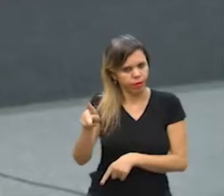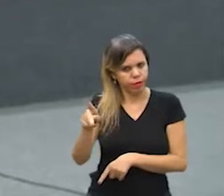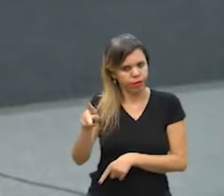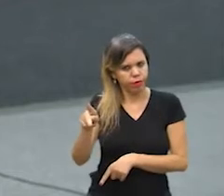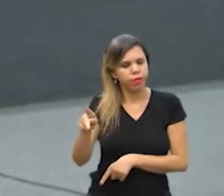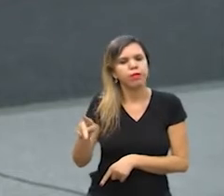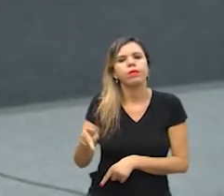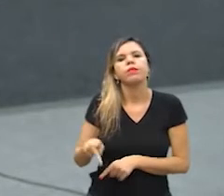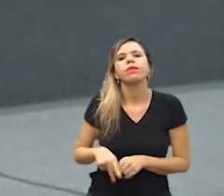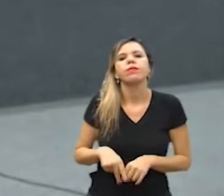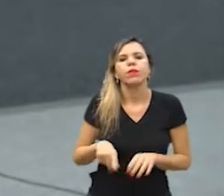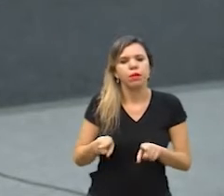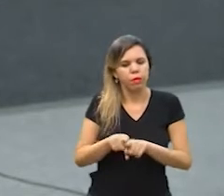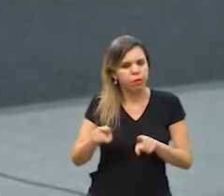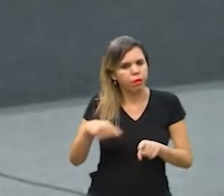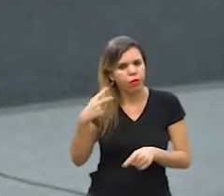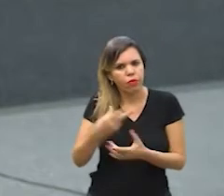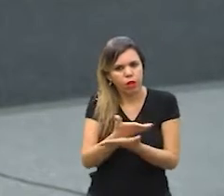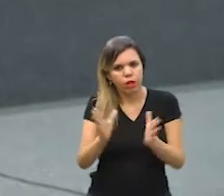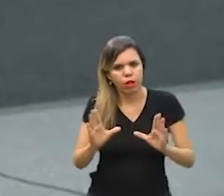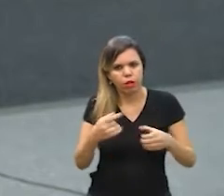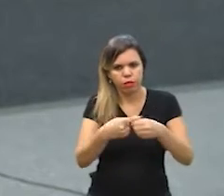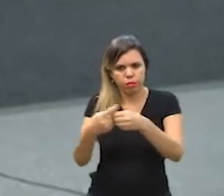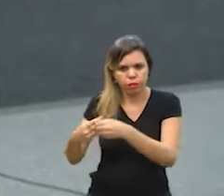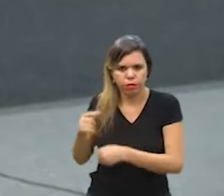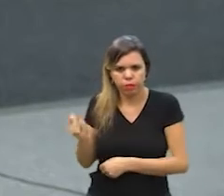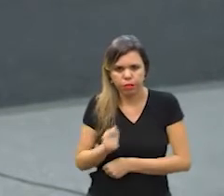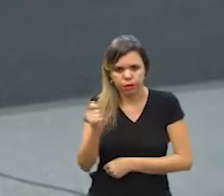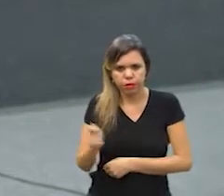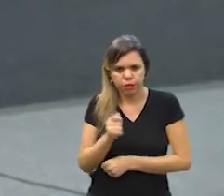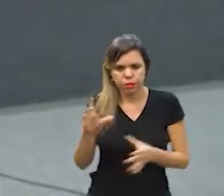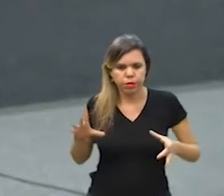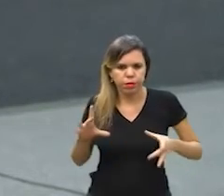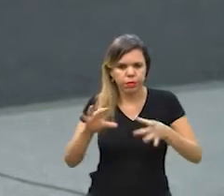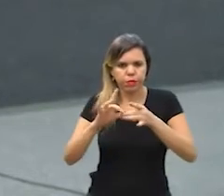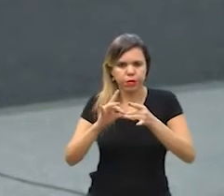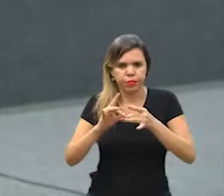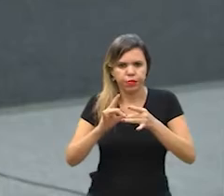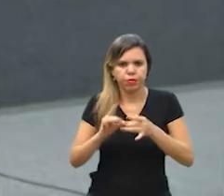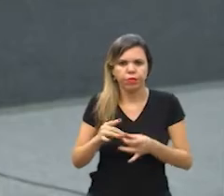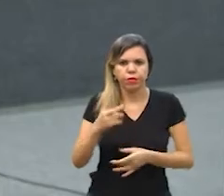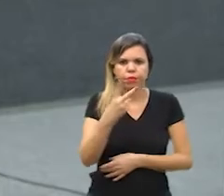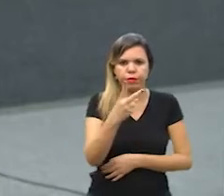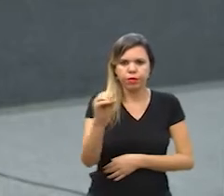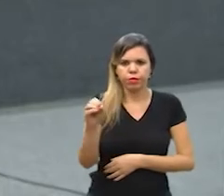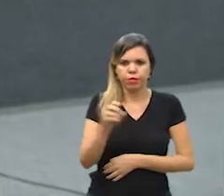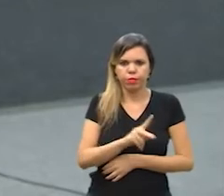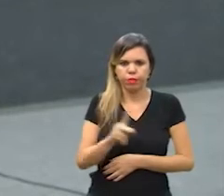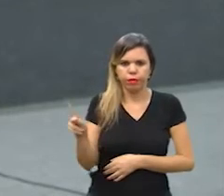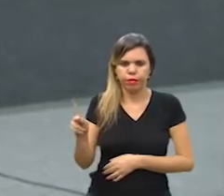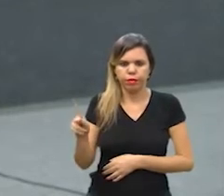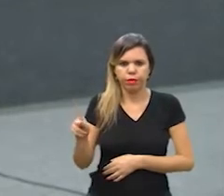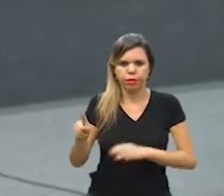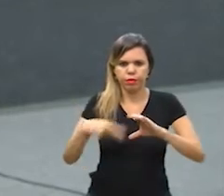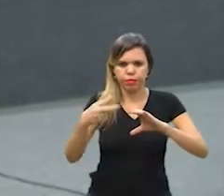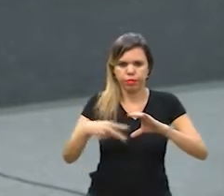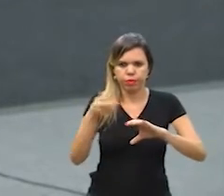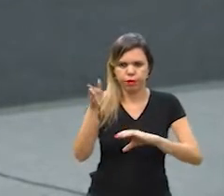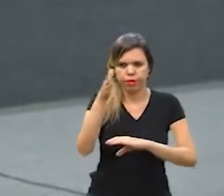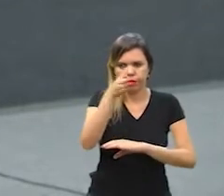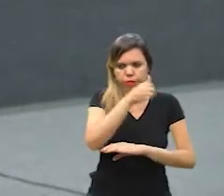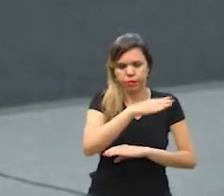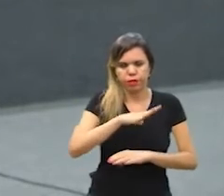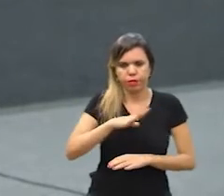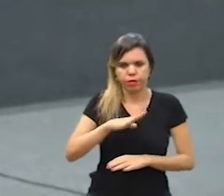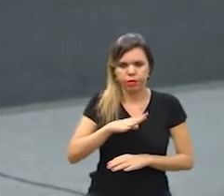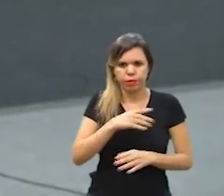o presidente do Parlamento Metropolitano, que é a associação que reúne os 20 presidentes das